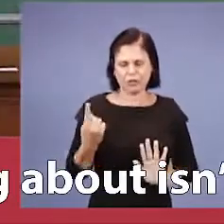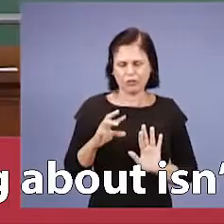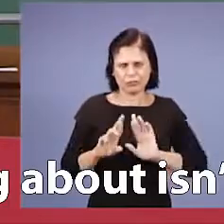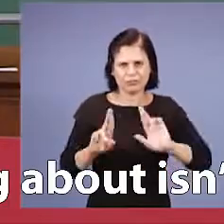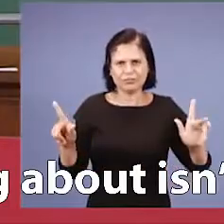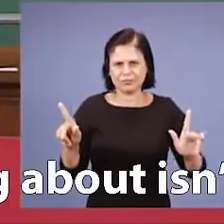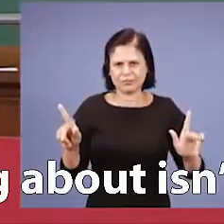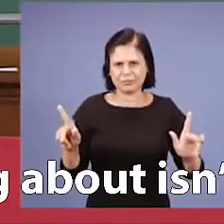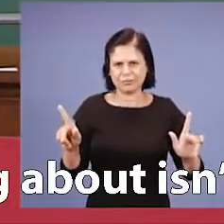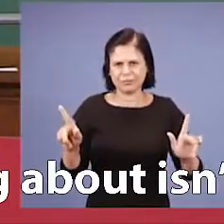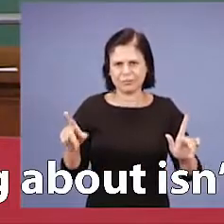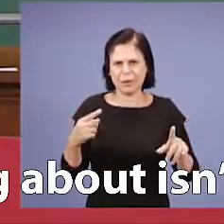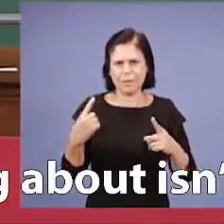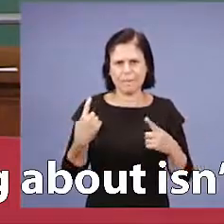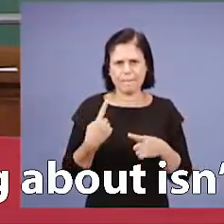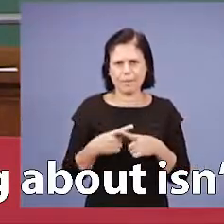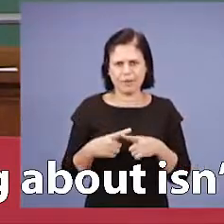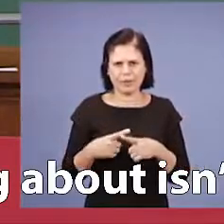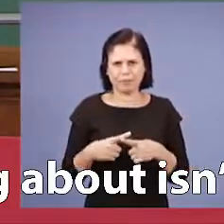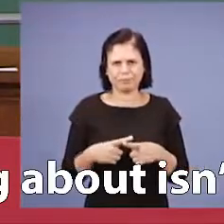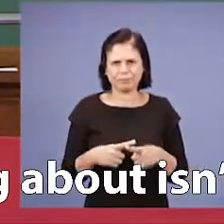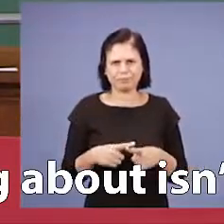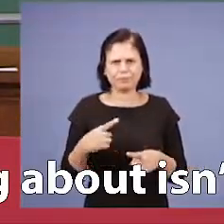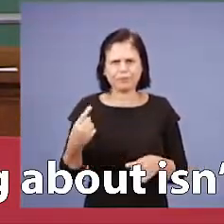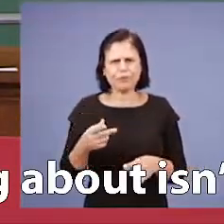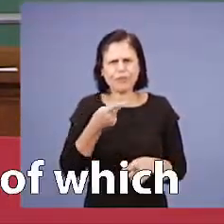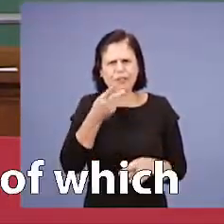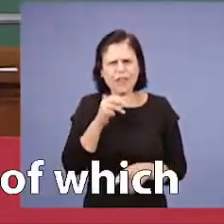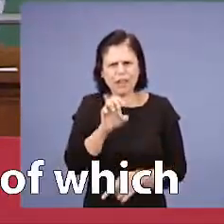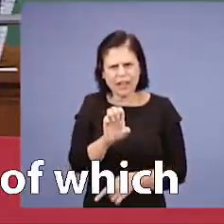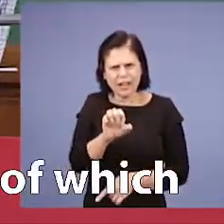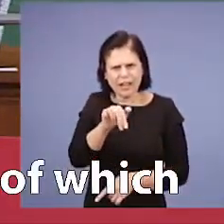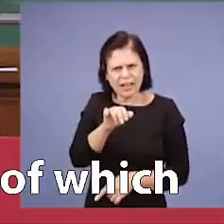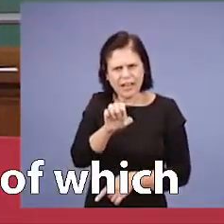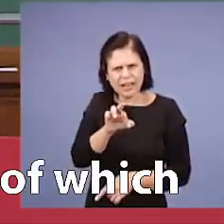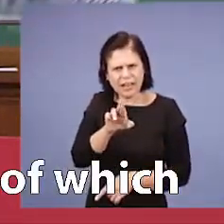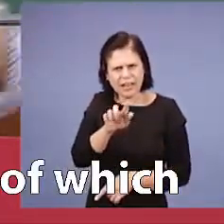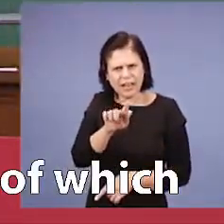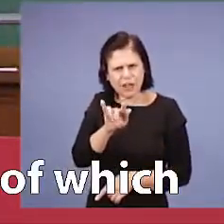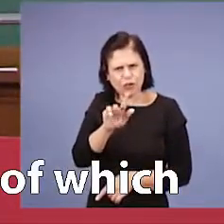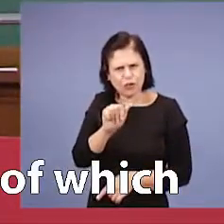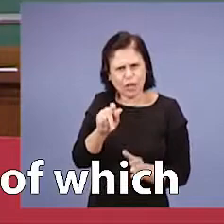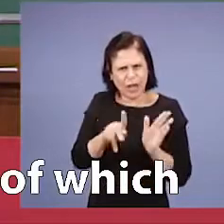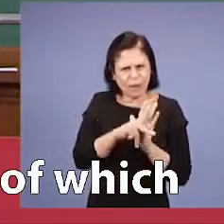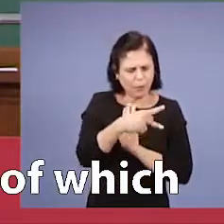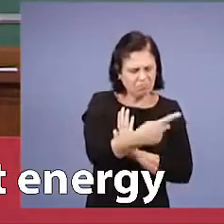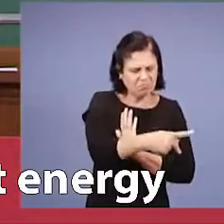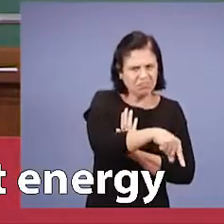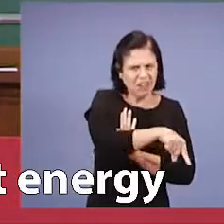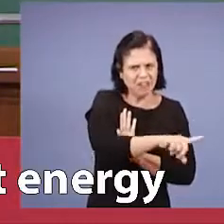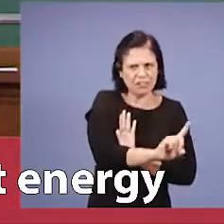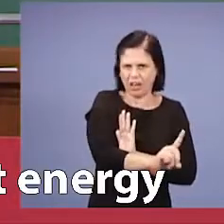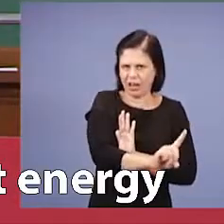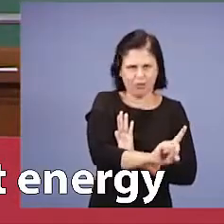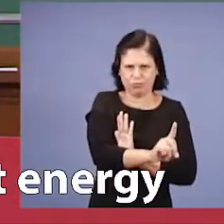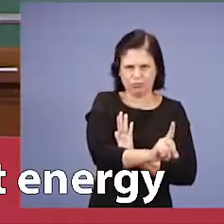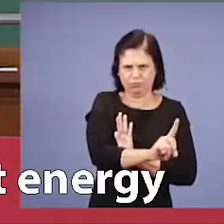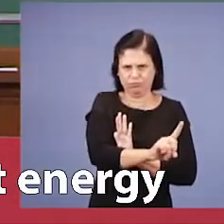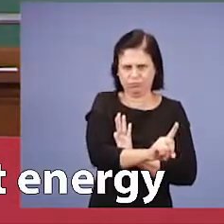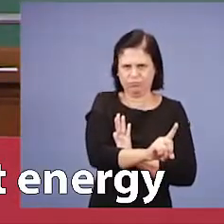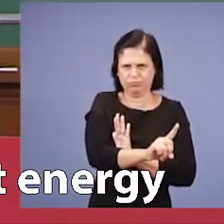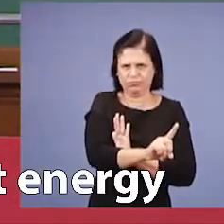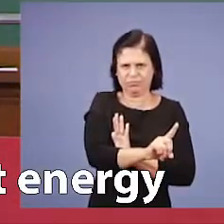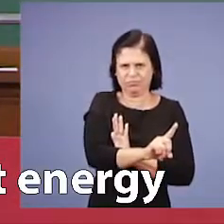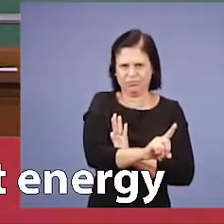a energia que se fala não é do mundo que aí está essa que nós estamos falando não